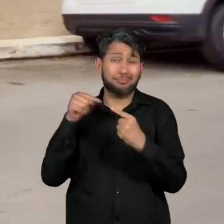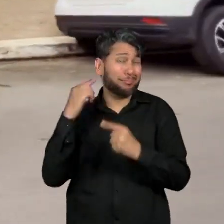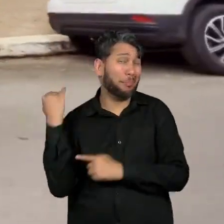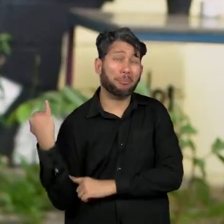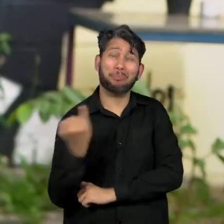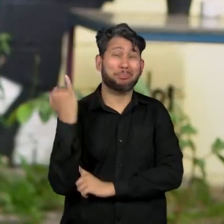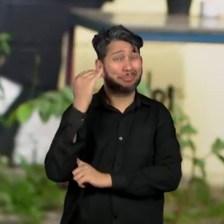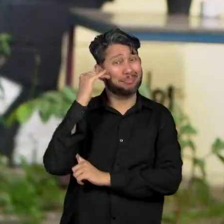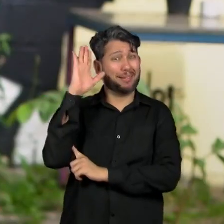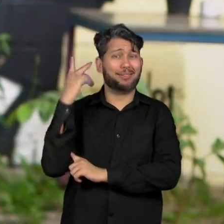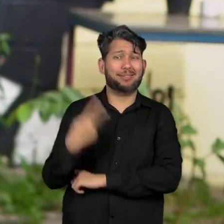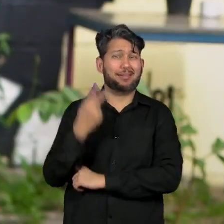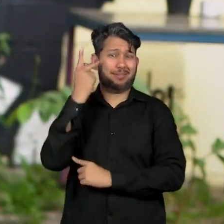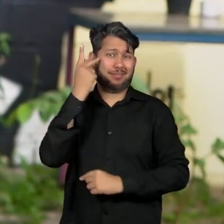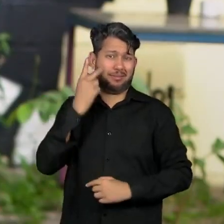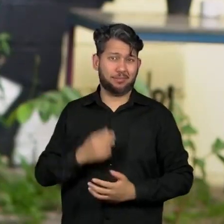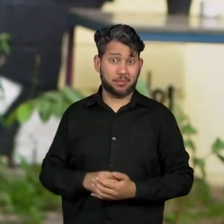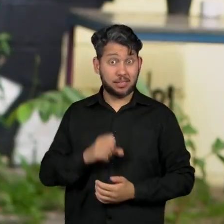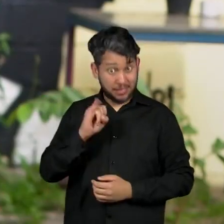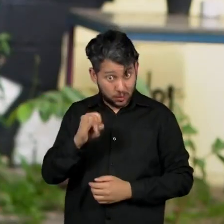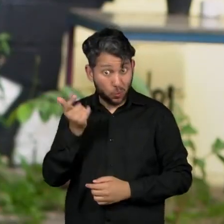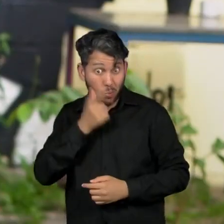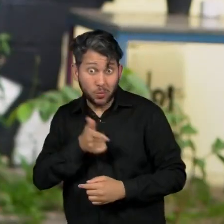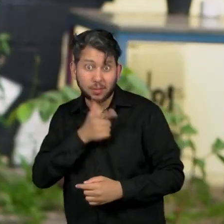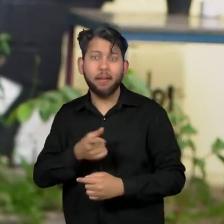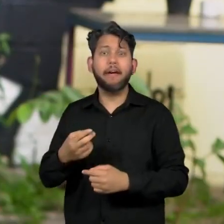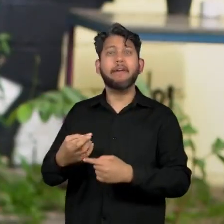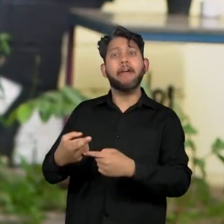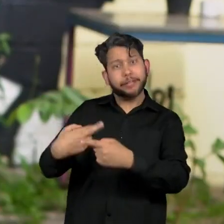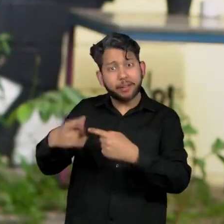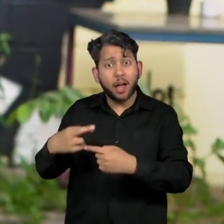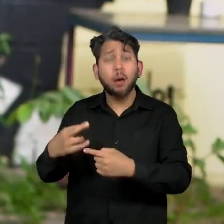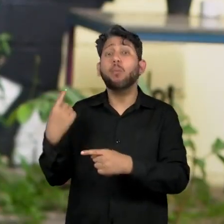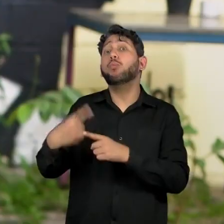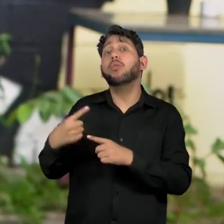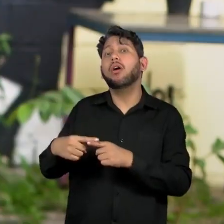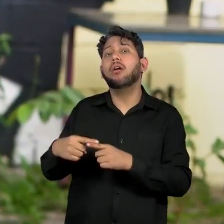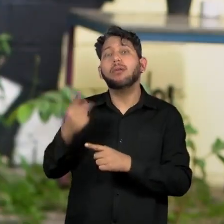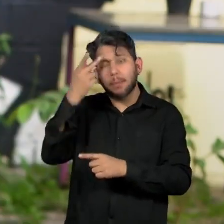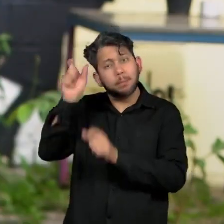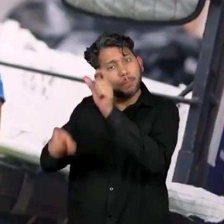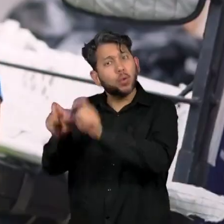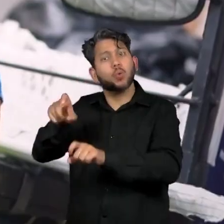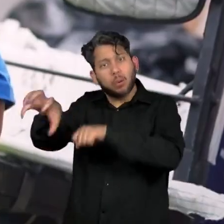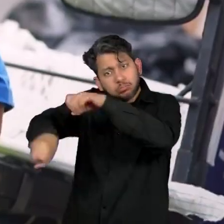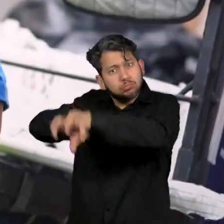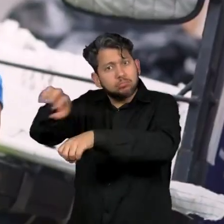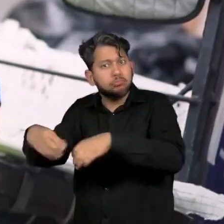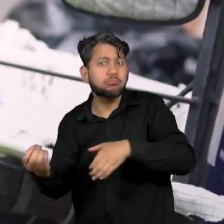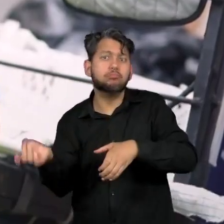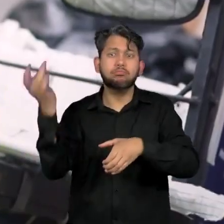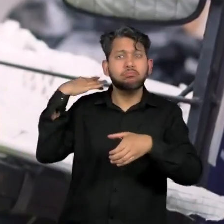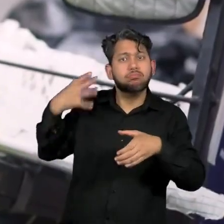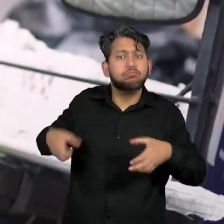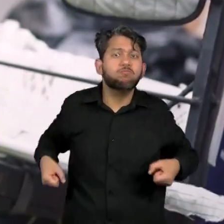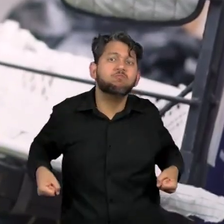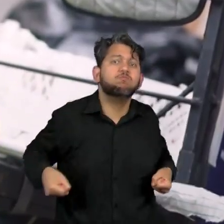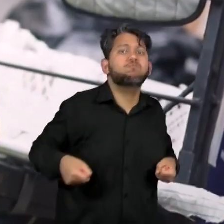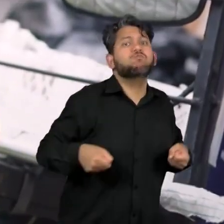para a cidade, né? Se a gente recicla, é porque tem alguém ali na ponta pegando, e são eles, são os catadores. Bora, bora comigo,